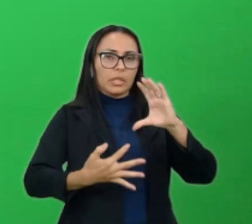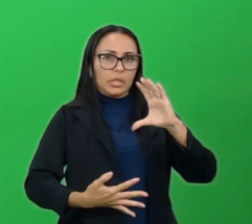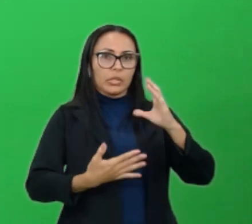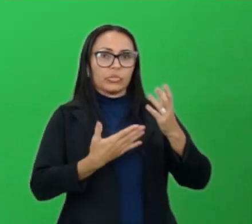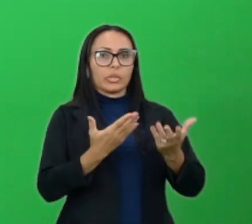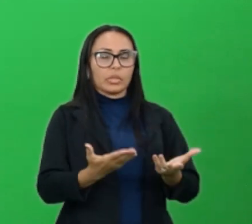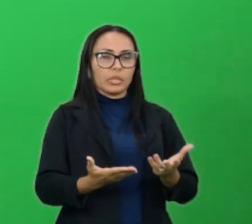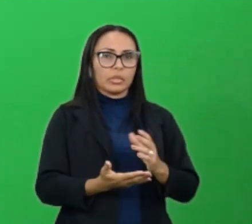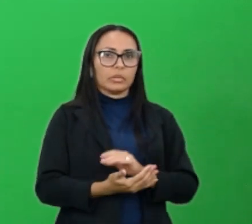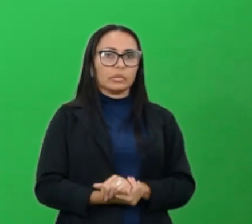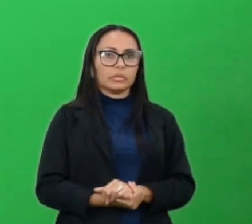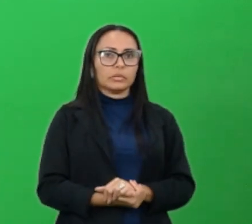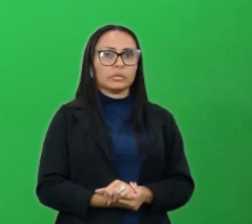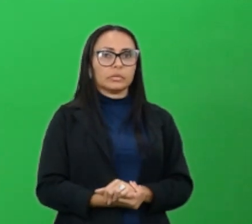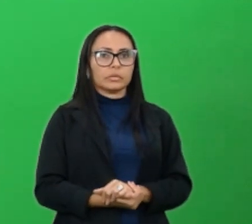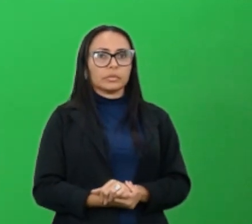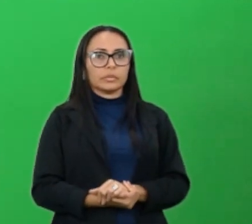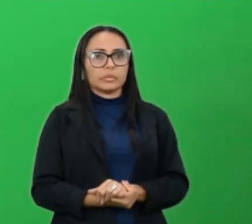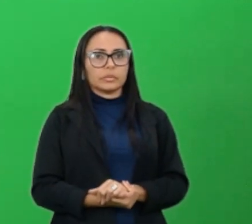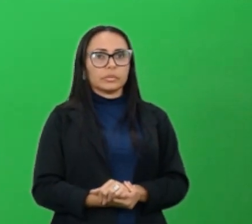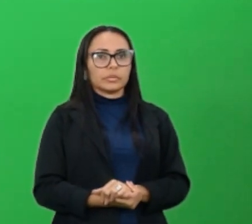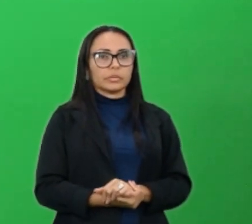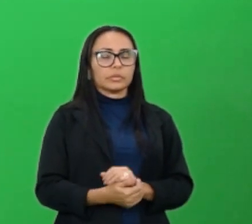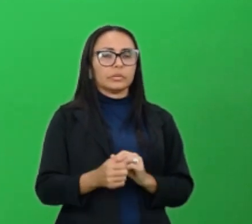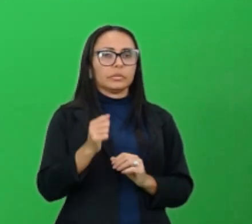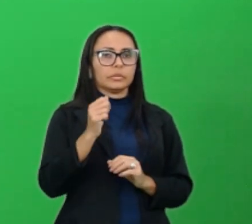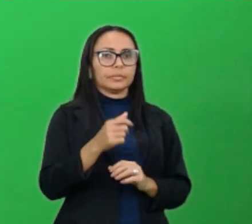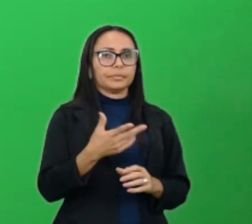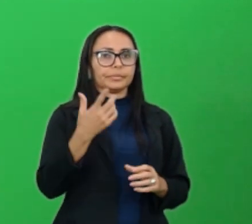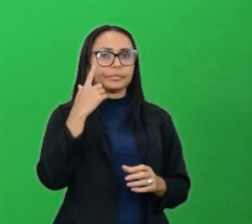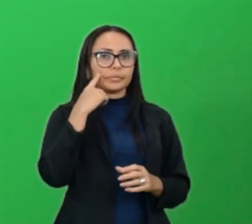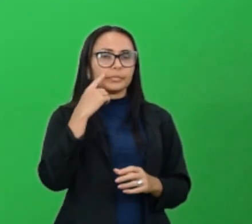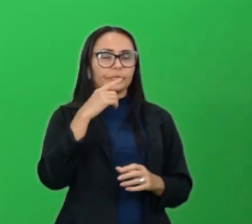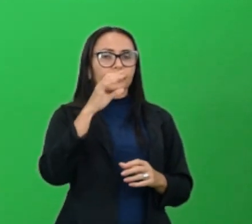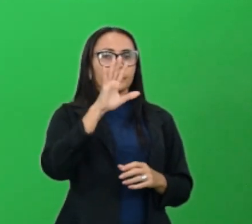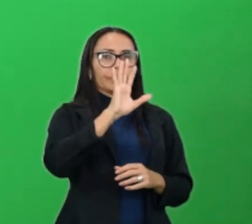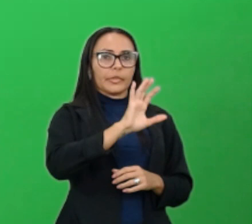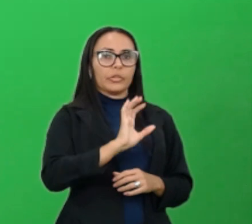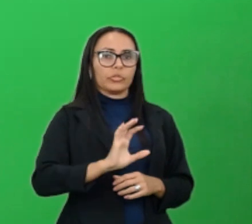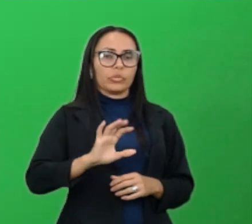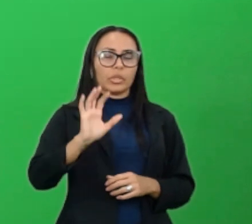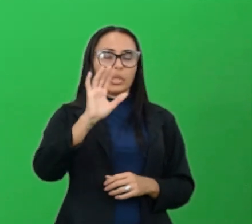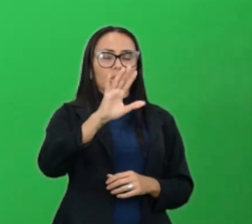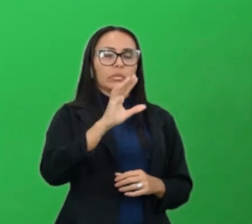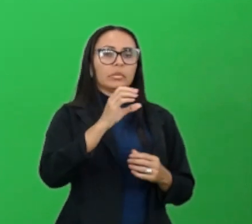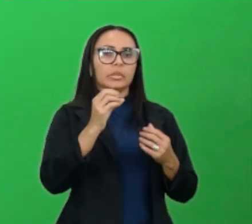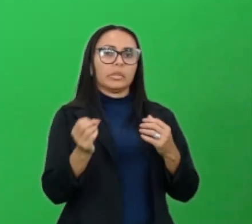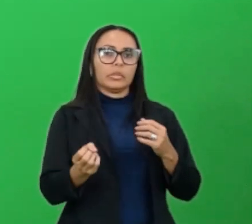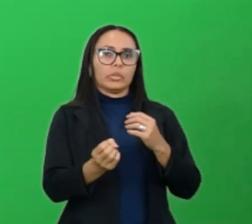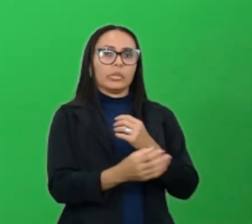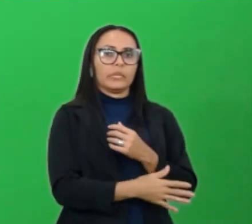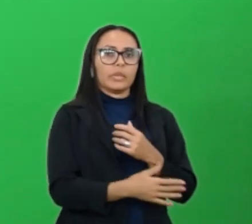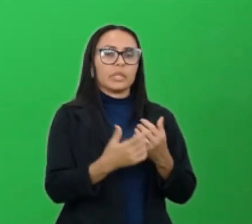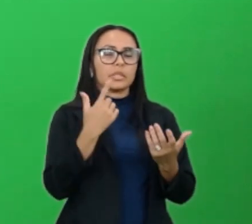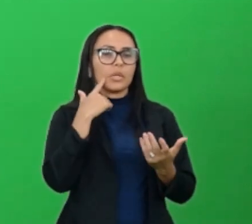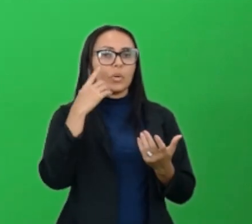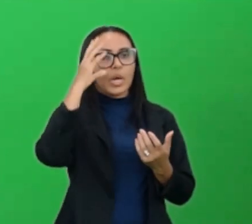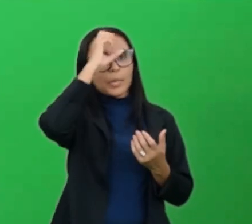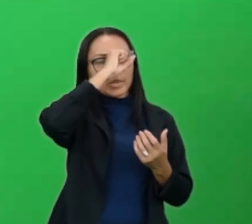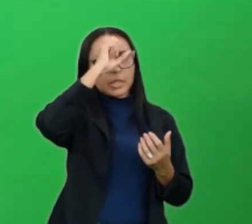indicadores. Regional, ou seja, regionalização, inovação, rede, aprendizado e interação.